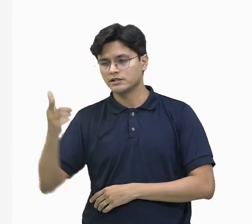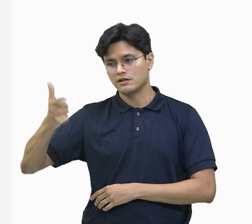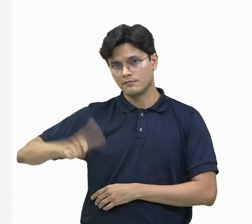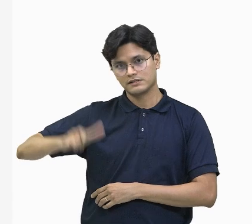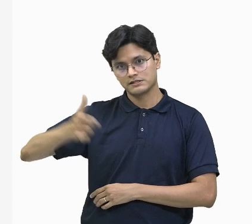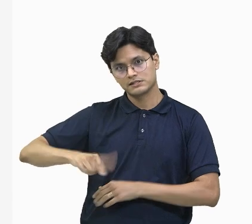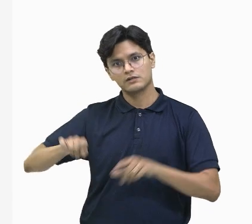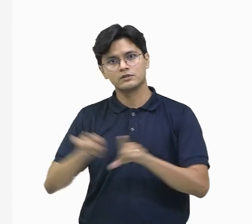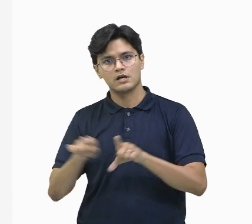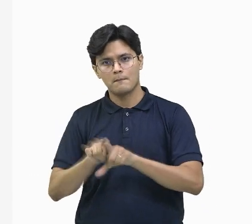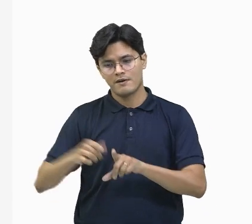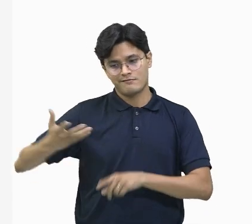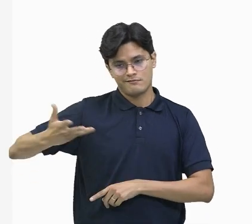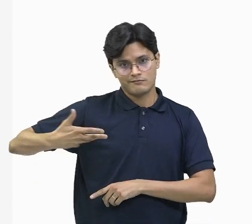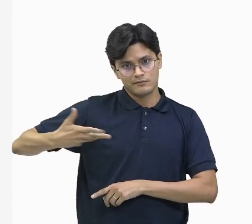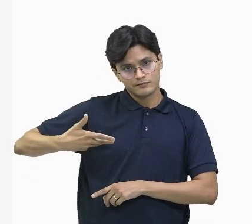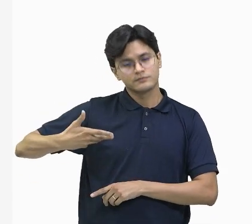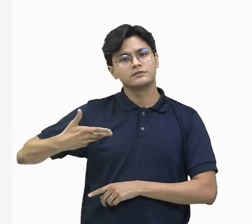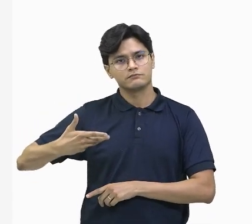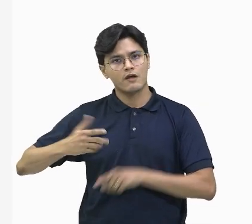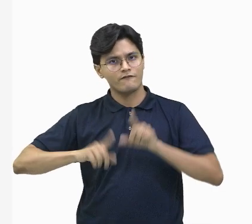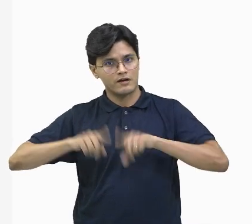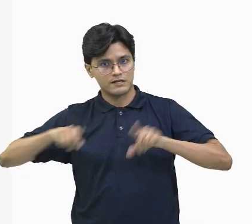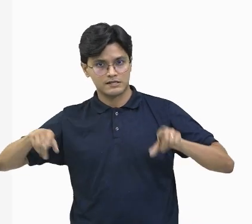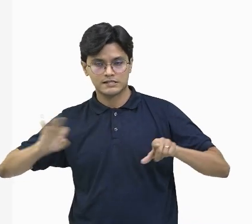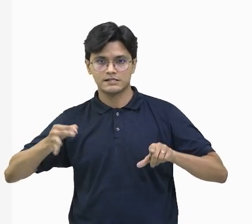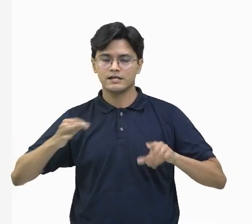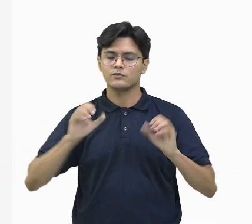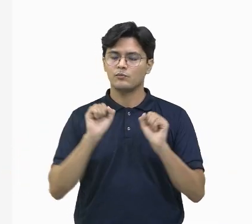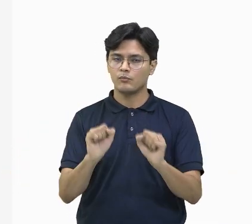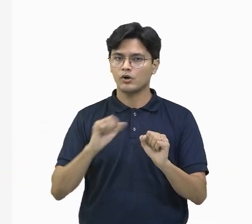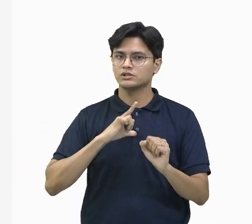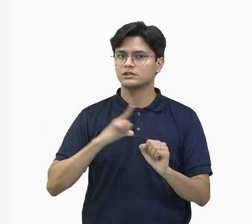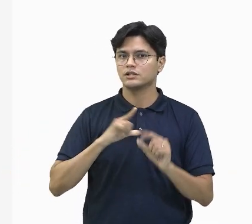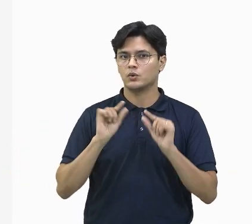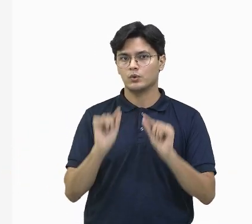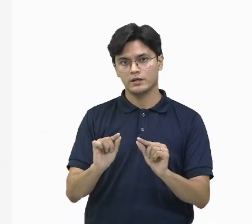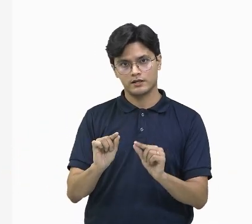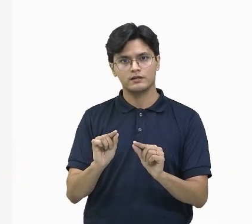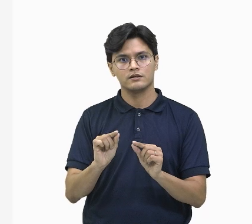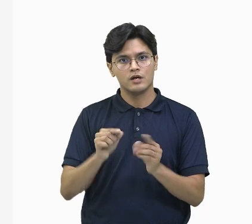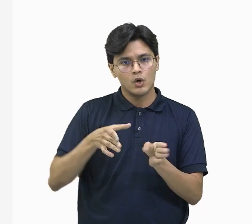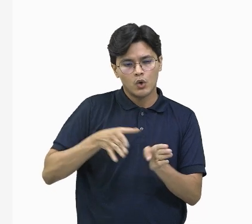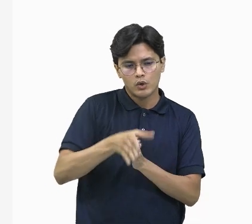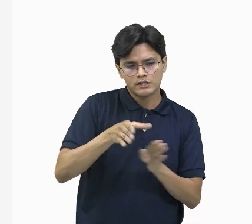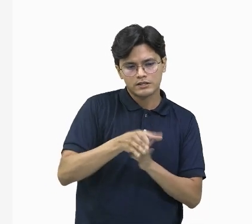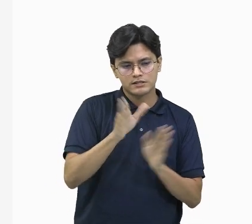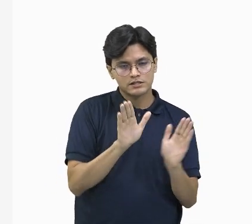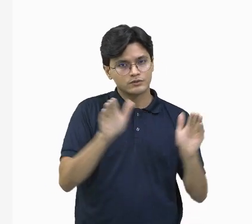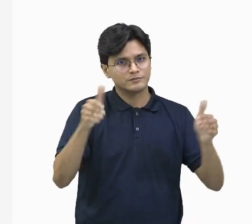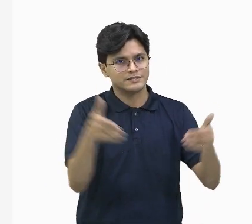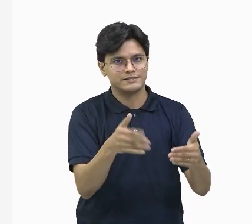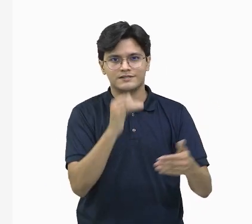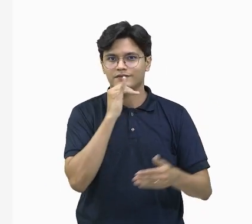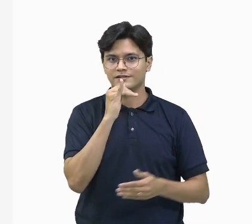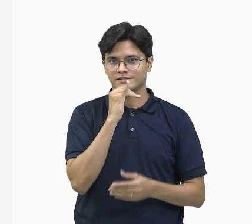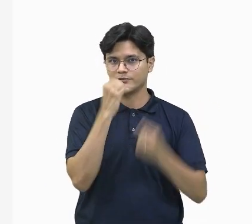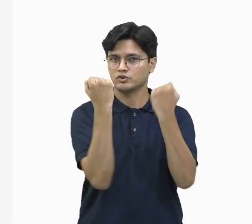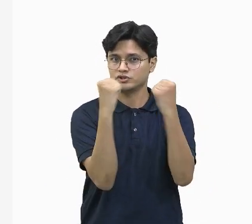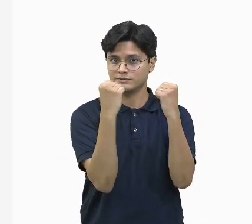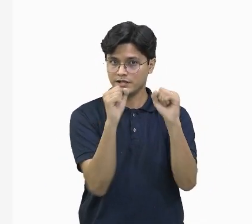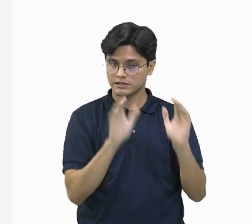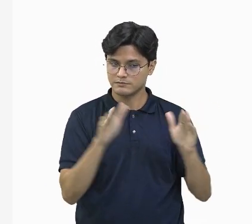definidas. Podem ser orientadas de acordo com uma população específica, como a ginástica para gestantes,